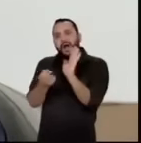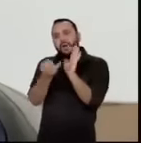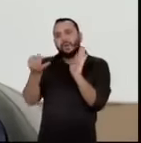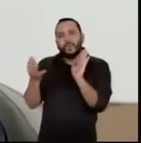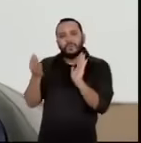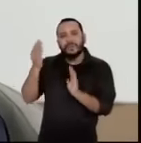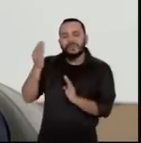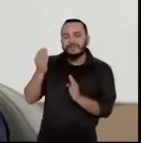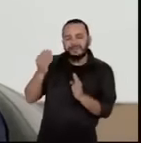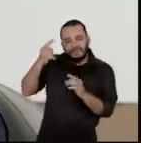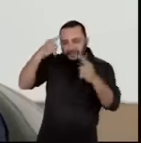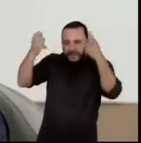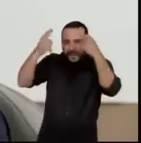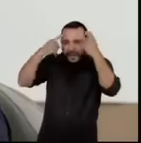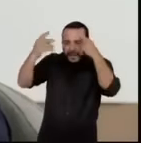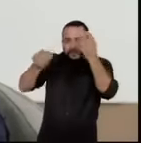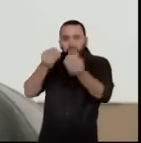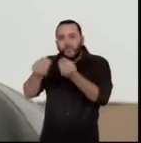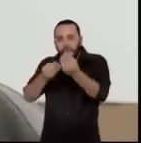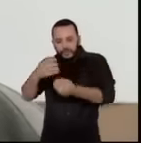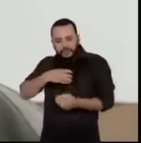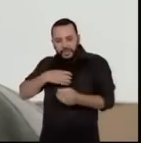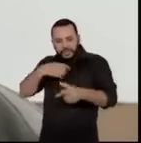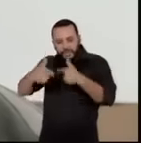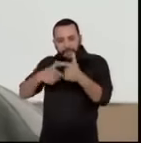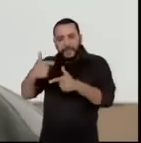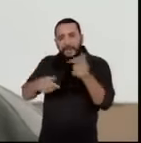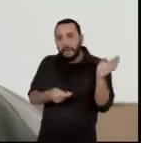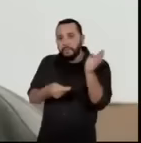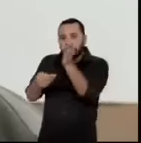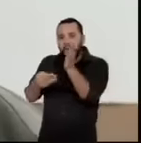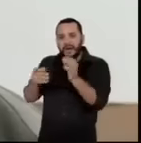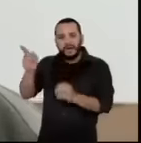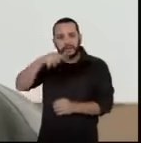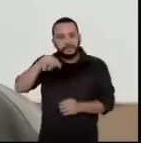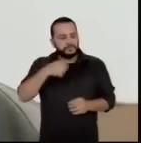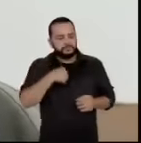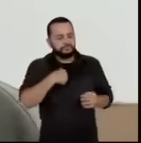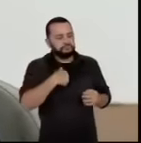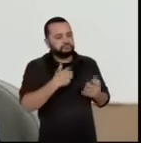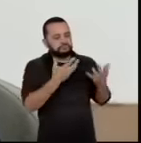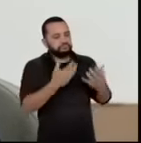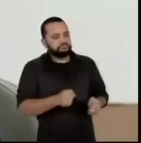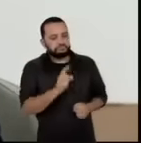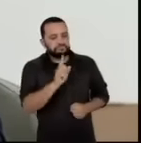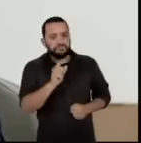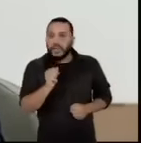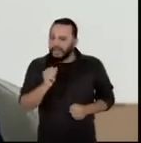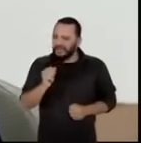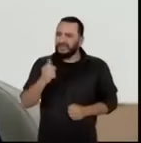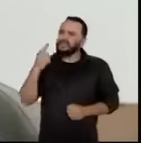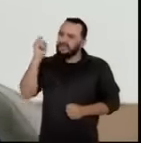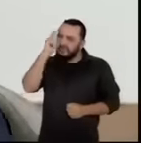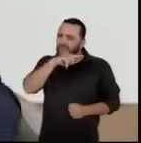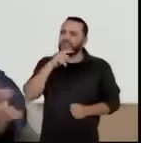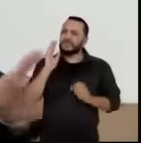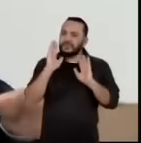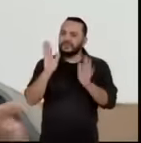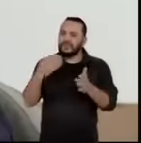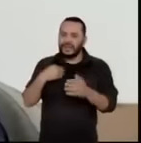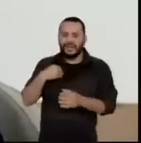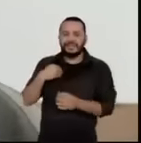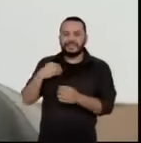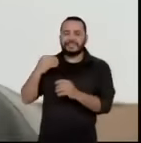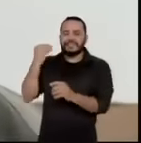a forma de trabalhar. E nós não conseguimos avançar nesse sentido. Foi muito difícil. Você deve se recordar que eu fiz